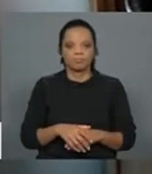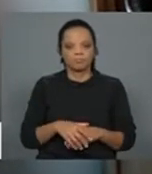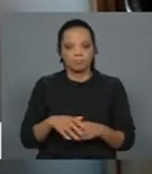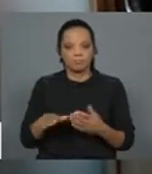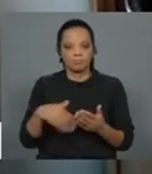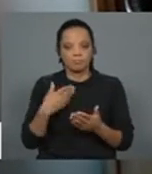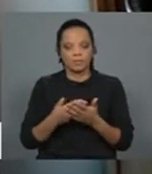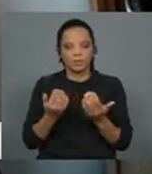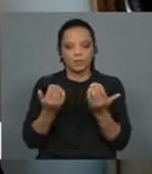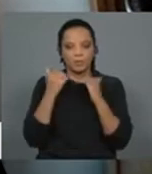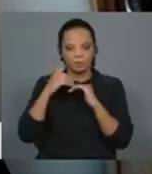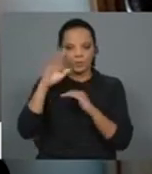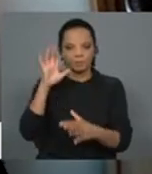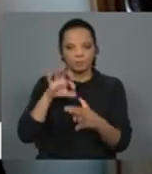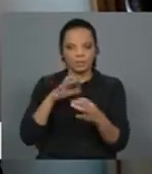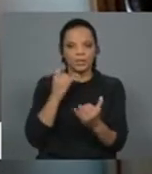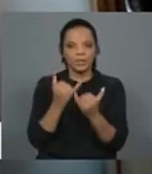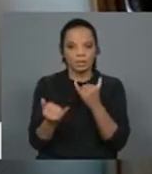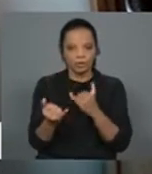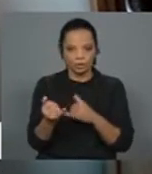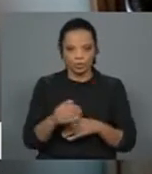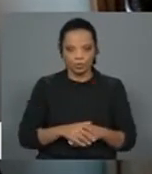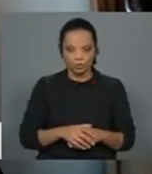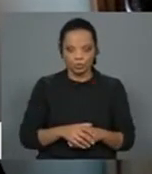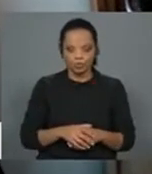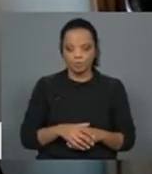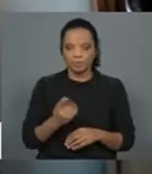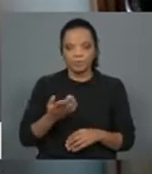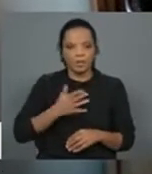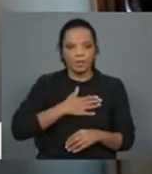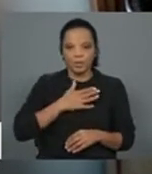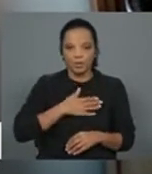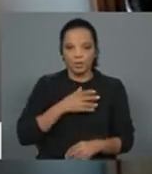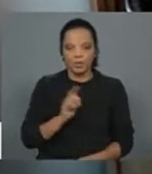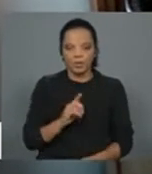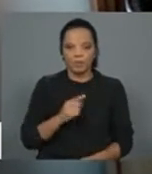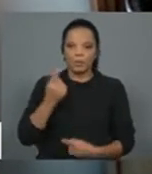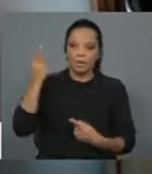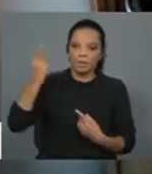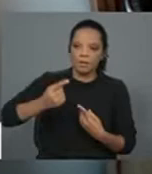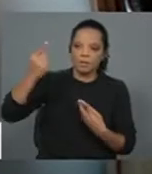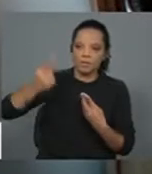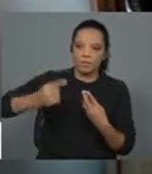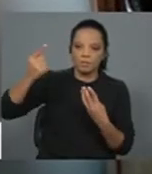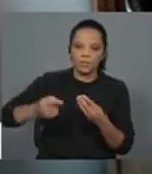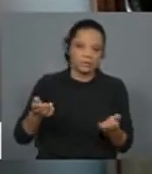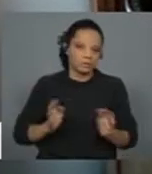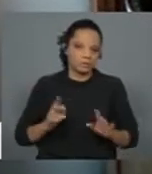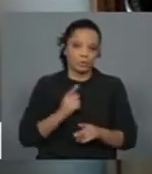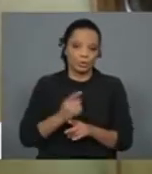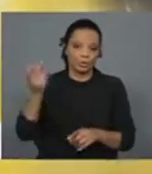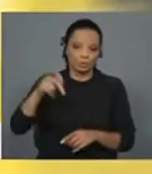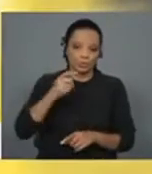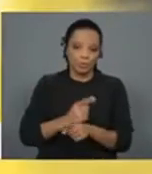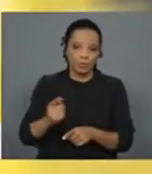portanto, informação sobre os riscos que ocorremos a quem o desejar. Portanto, não queremos, digamos, estar a obrigar as pessoas, porque isso já aconteceu uma